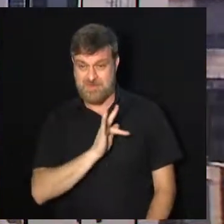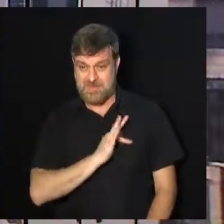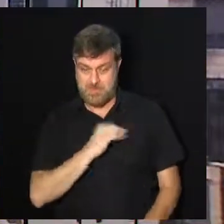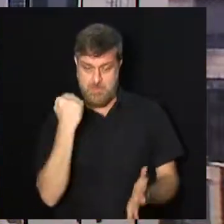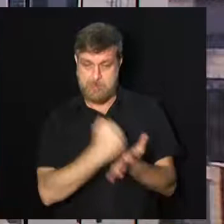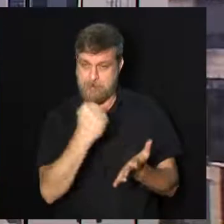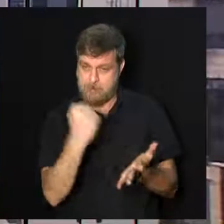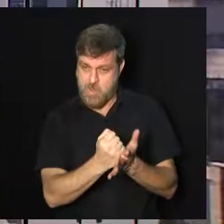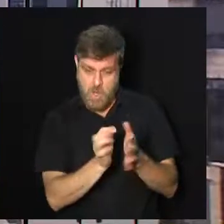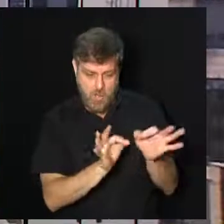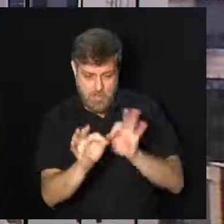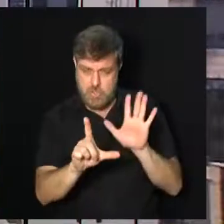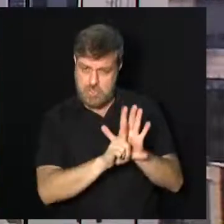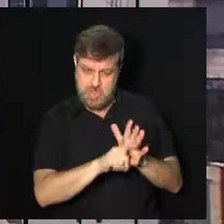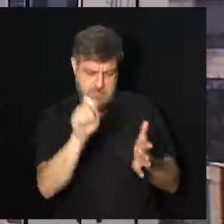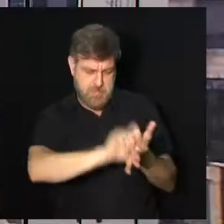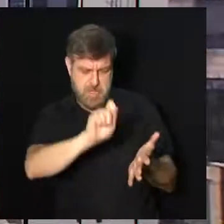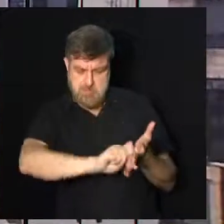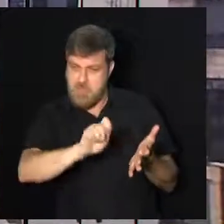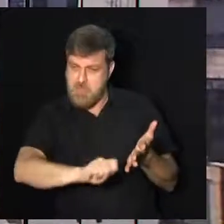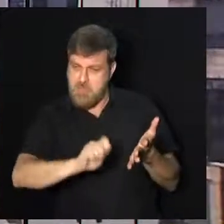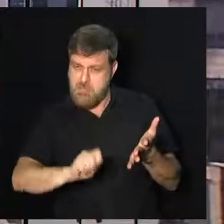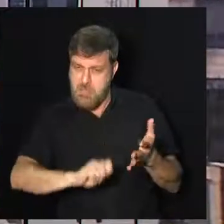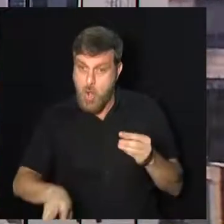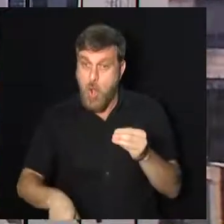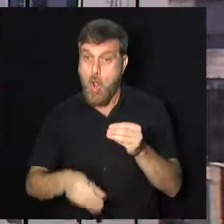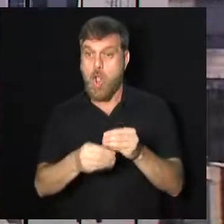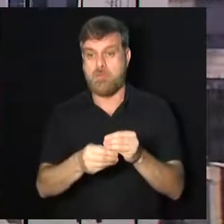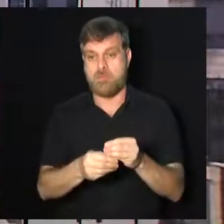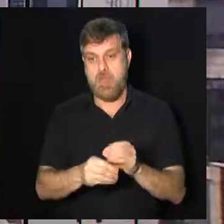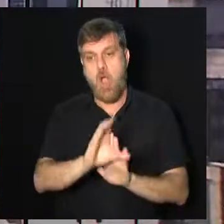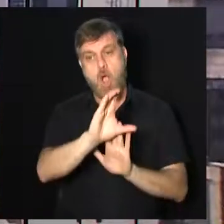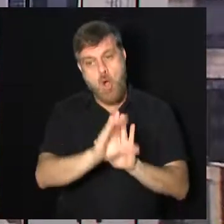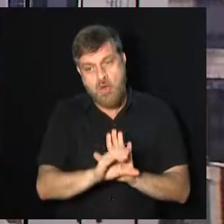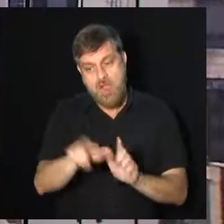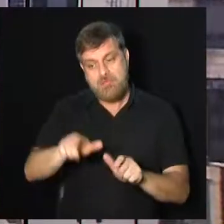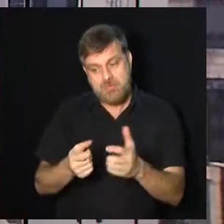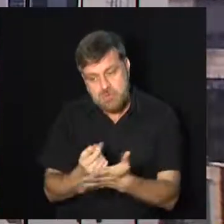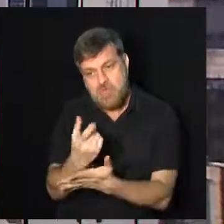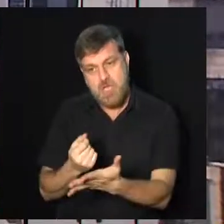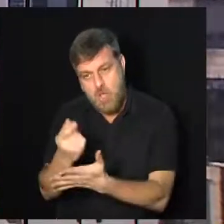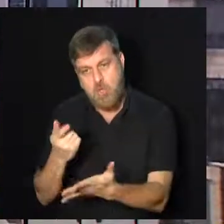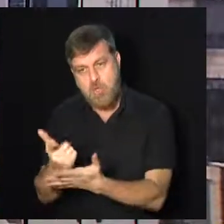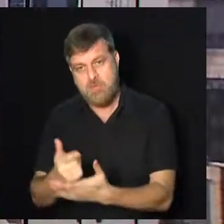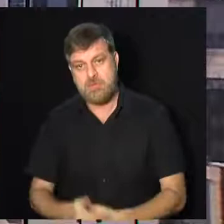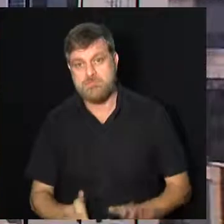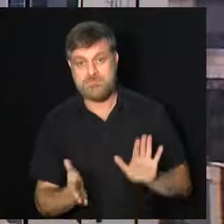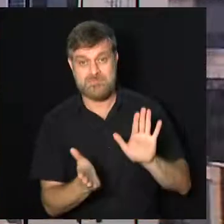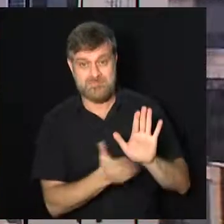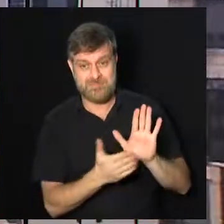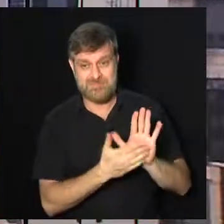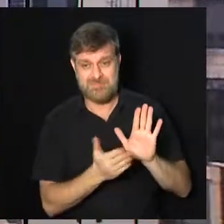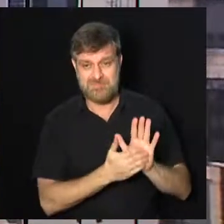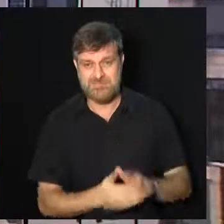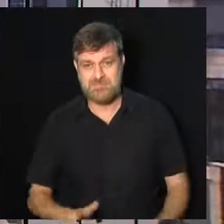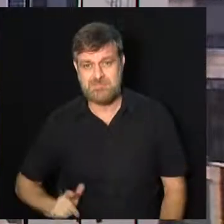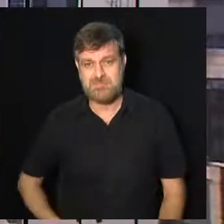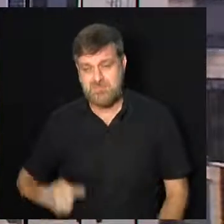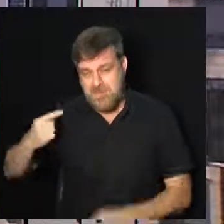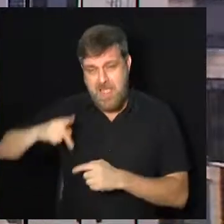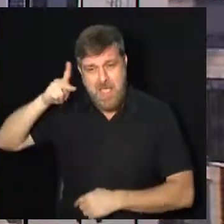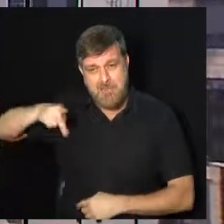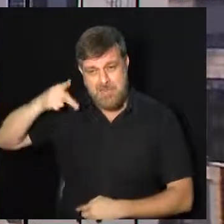um projeto de lei que complementa o Código de Defesa do Consumidor. A proposta altera a política